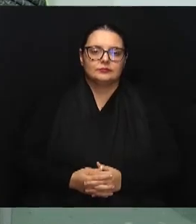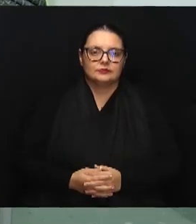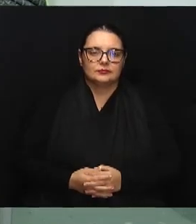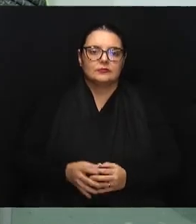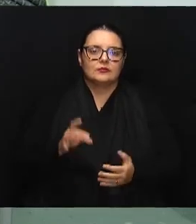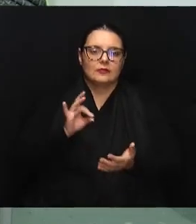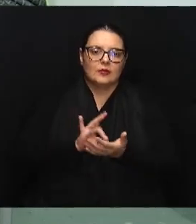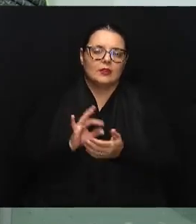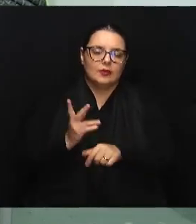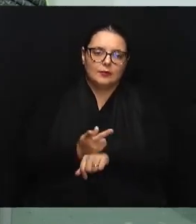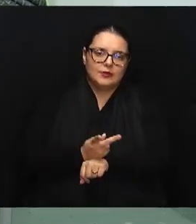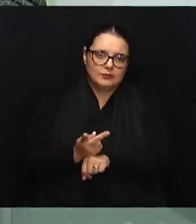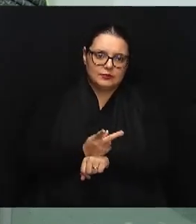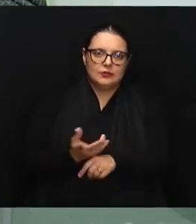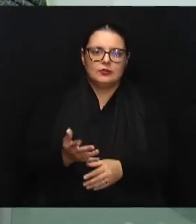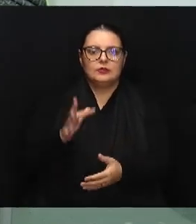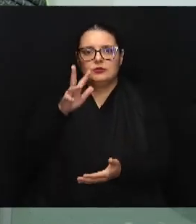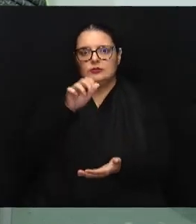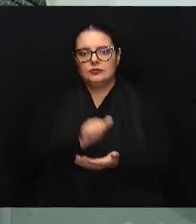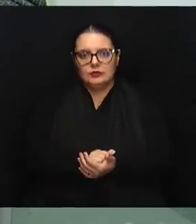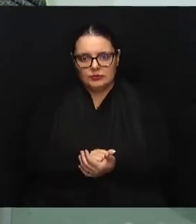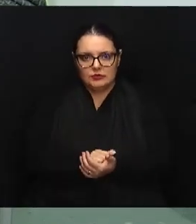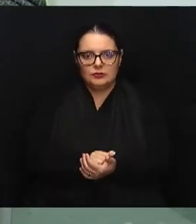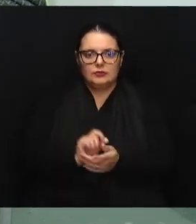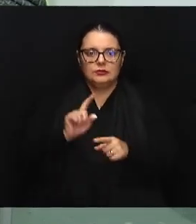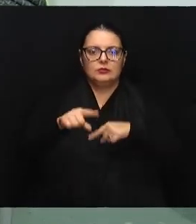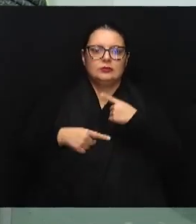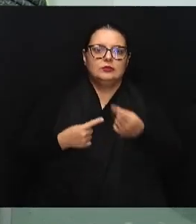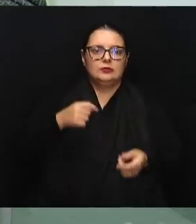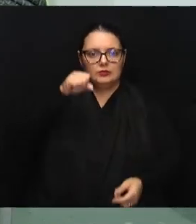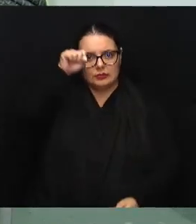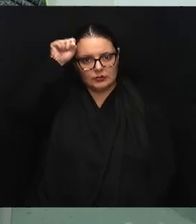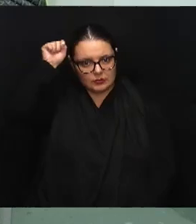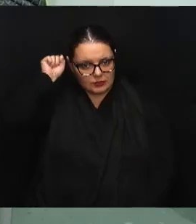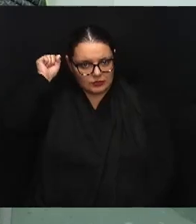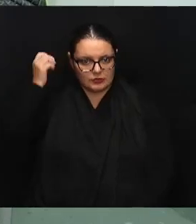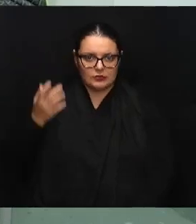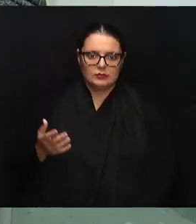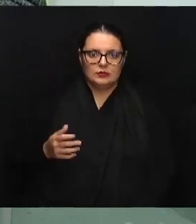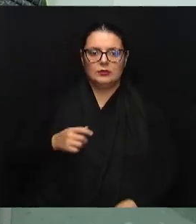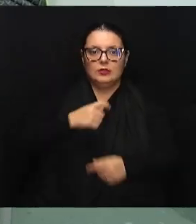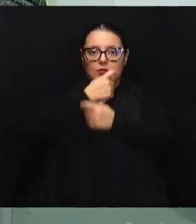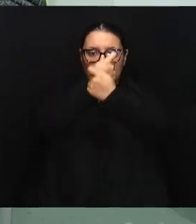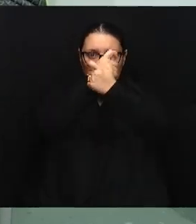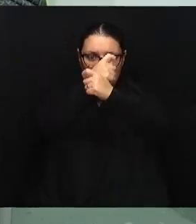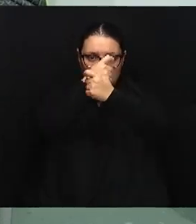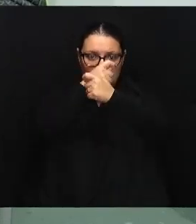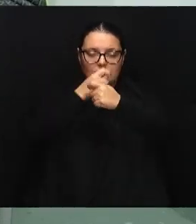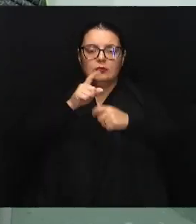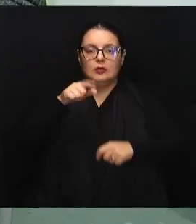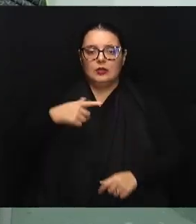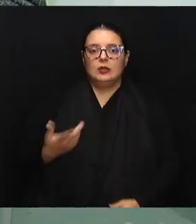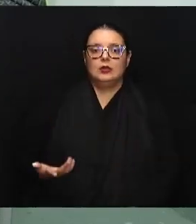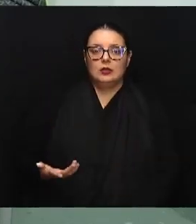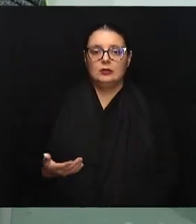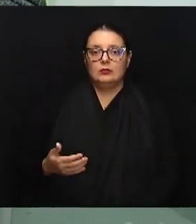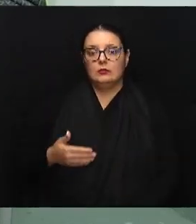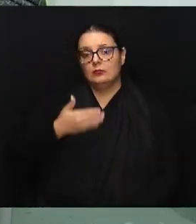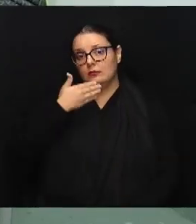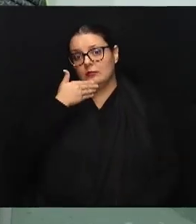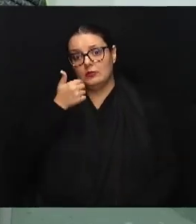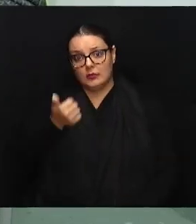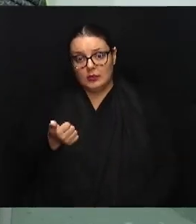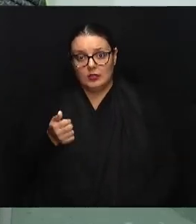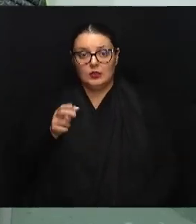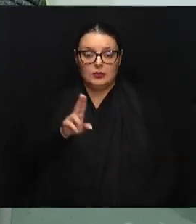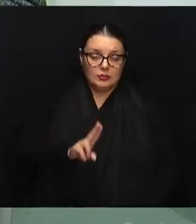realmente procurar, né, se inscrever no próximo vestibular. A PUC é considerada uma das